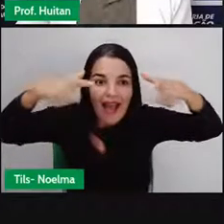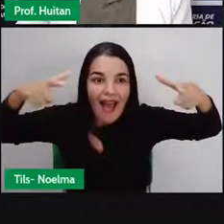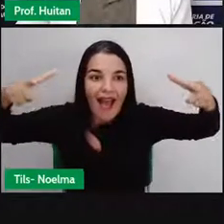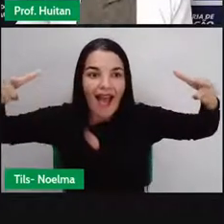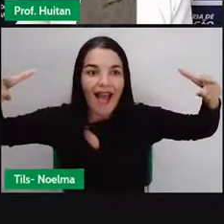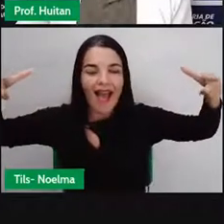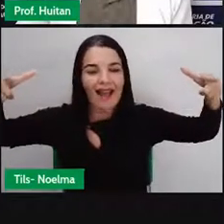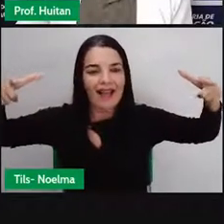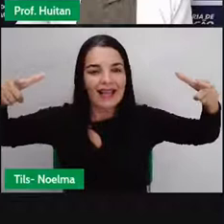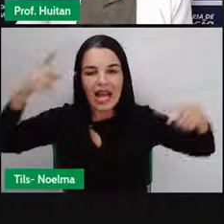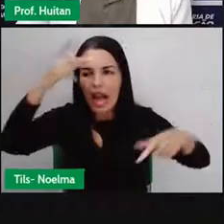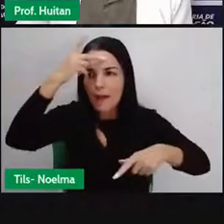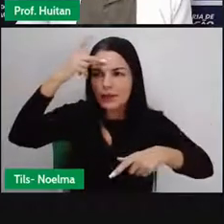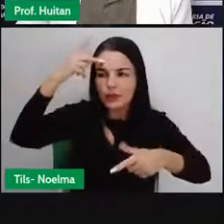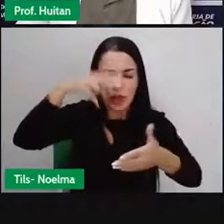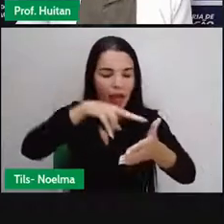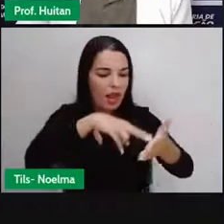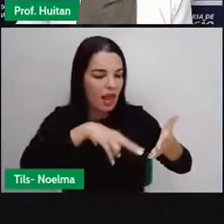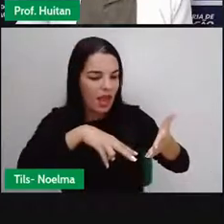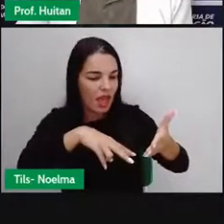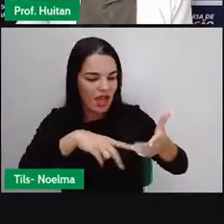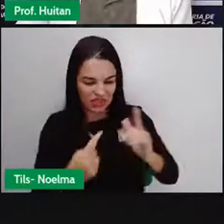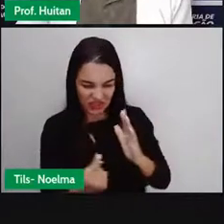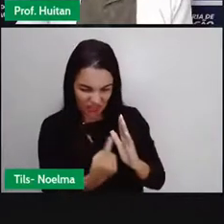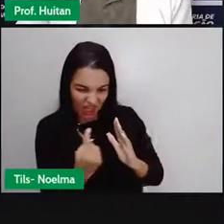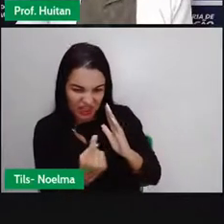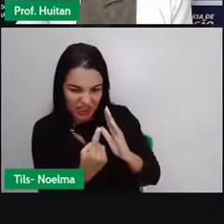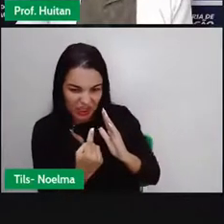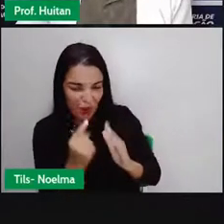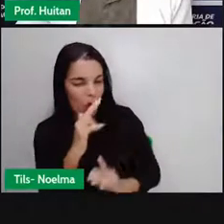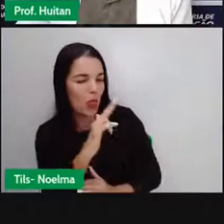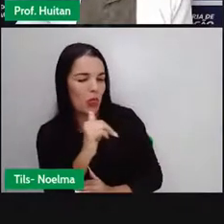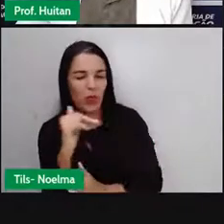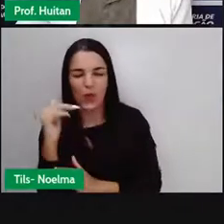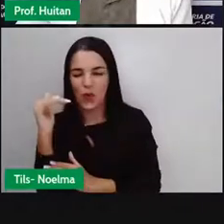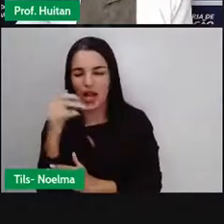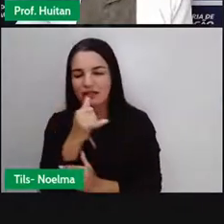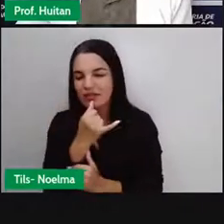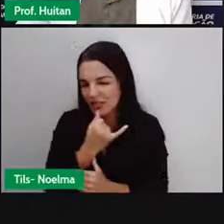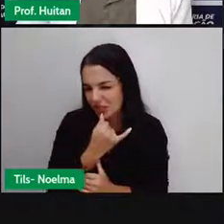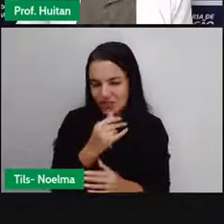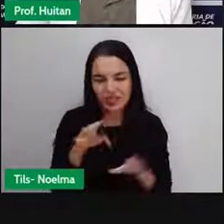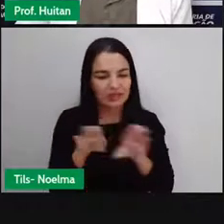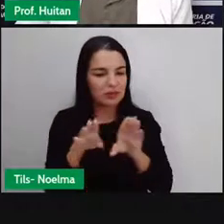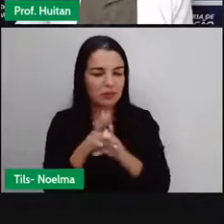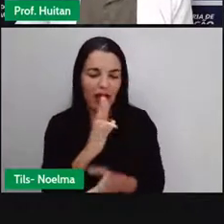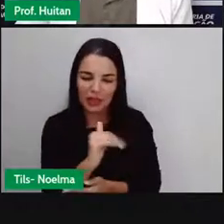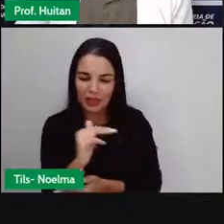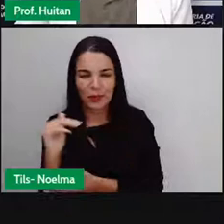lê não conhece a solidão, não fica triste por muito tempo.